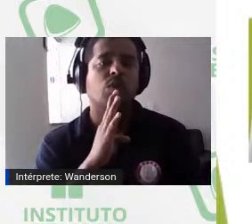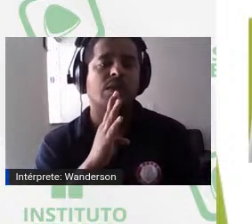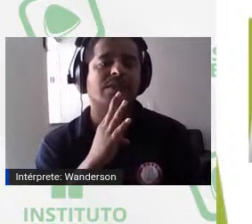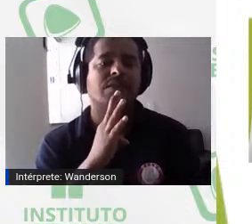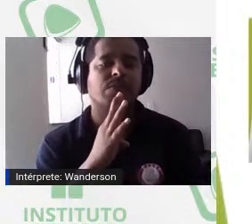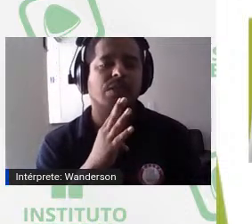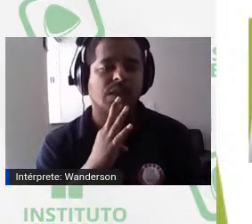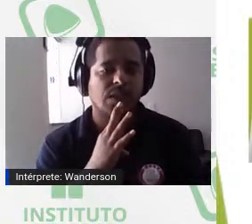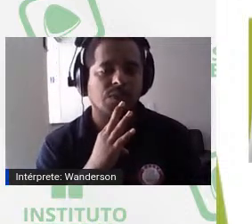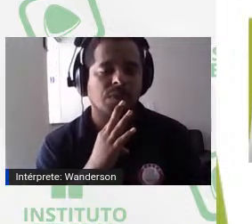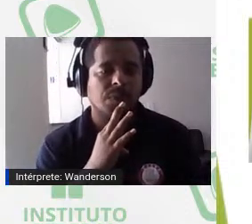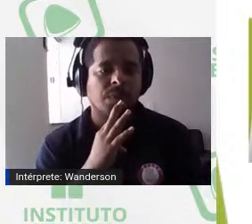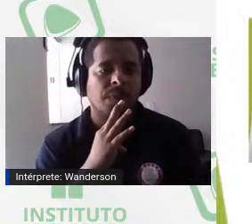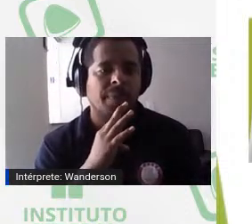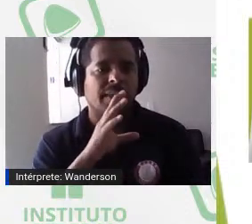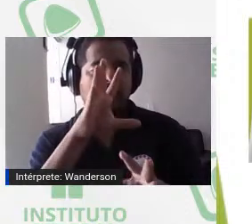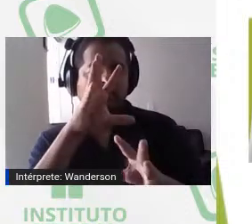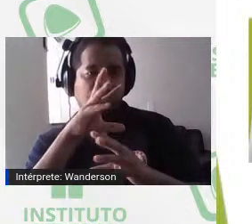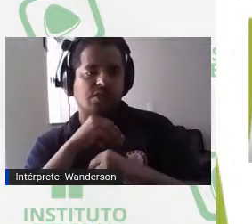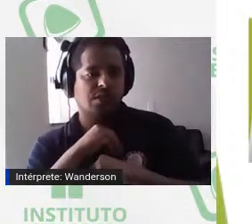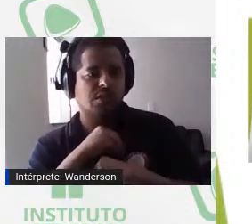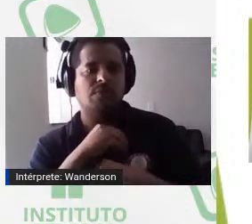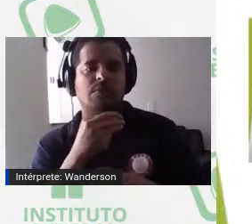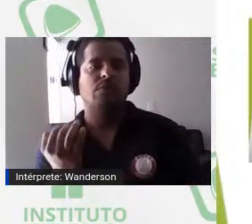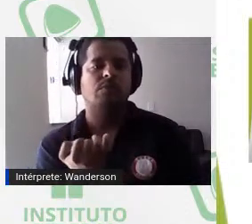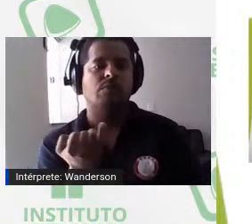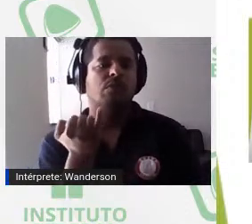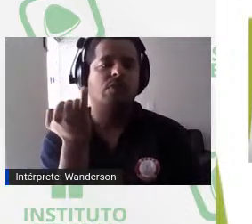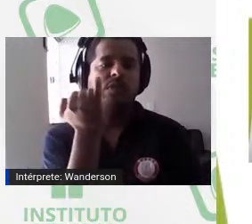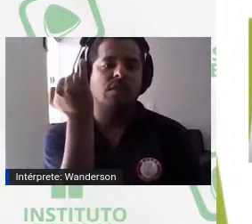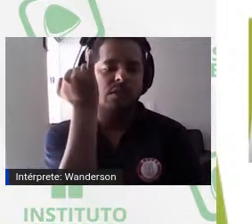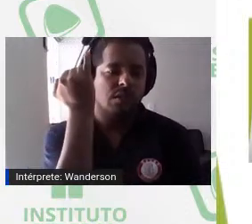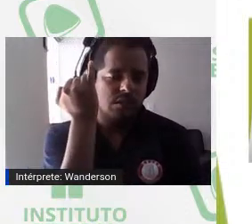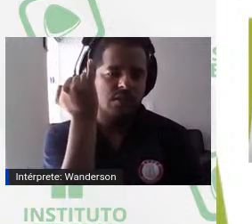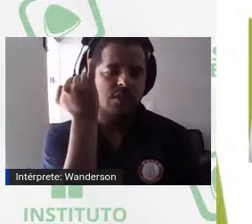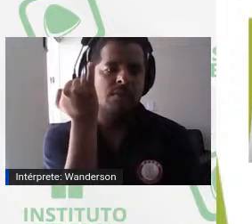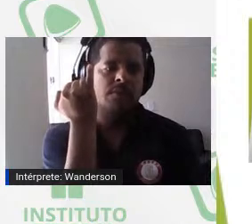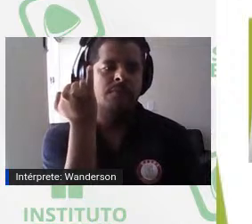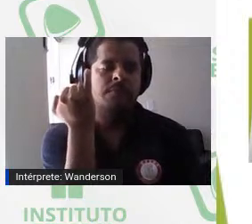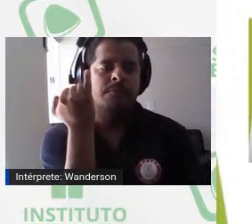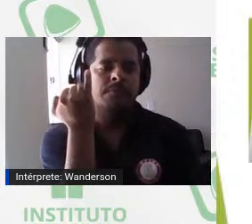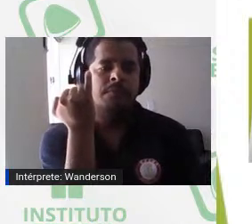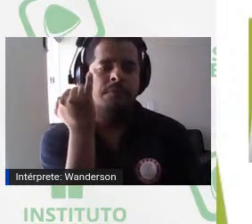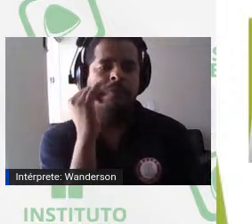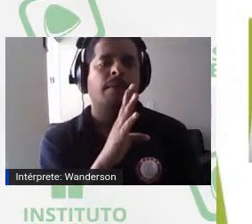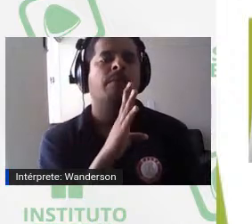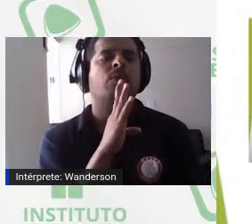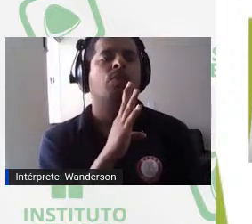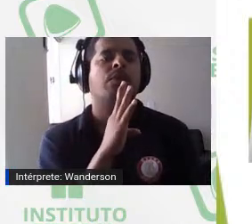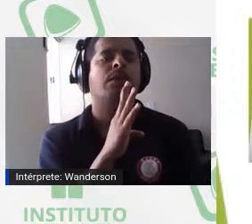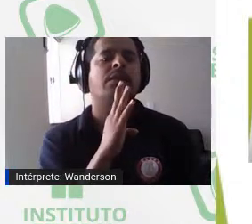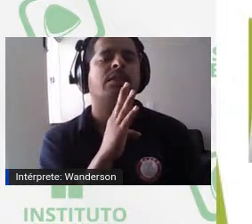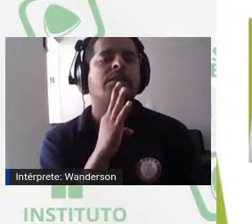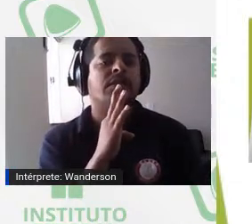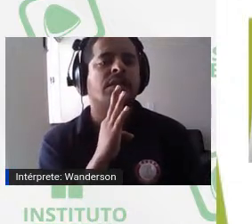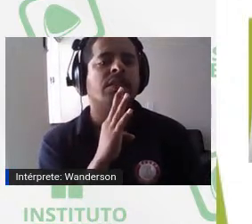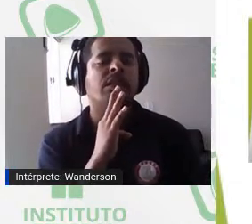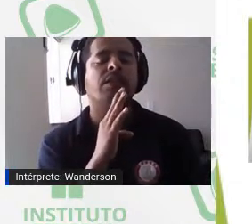adquirimos, né, foi de suma importância, tanto para o conhecimento prévio adquirido, como